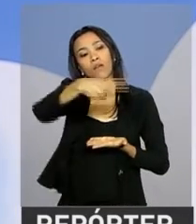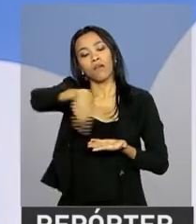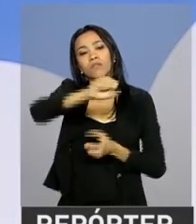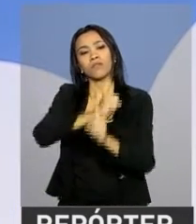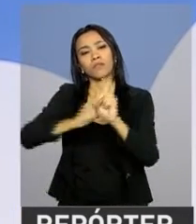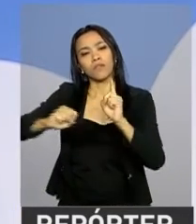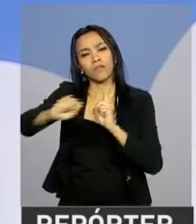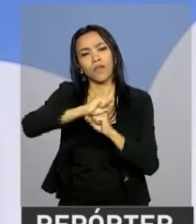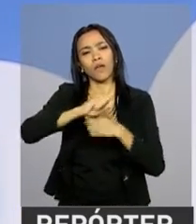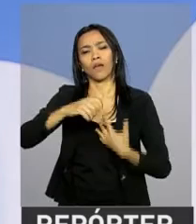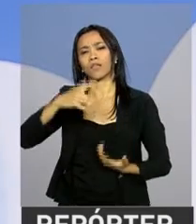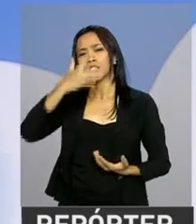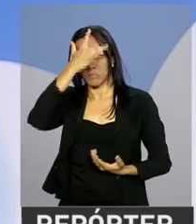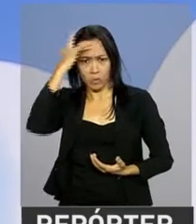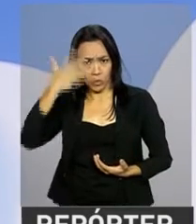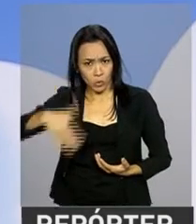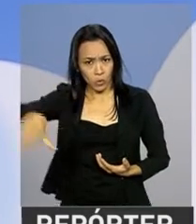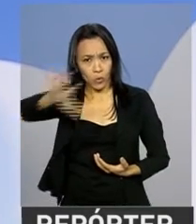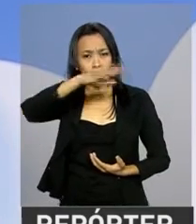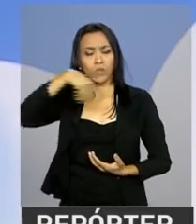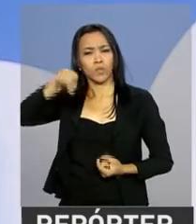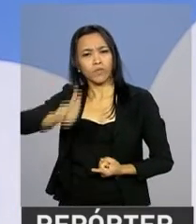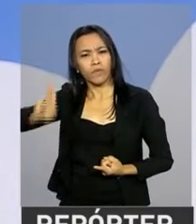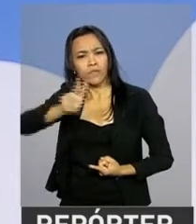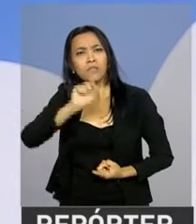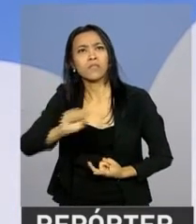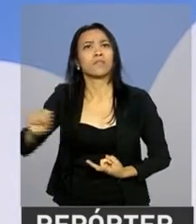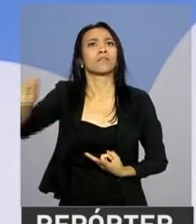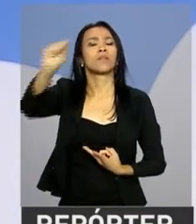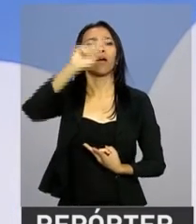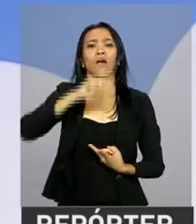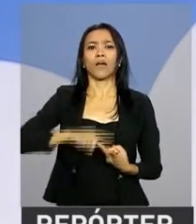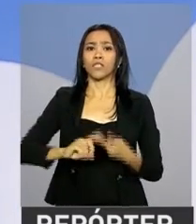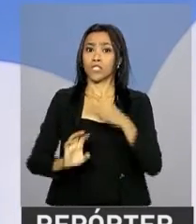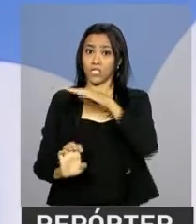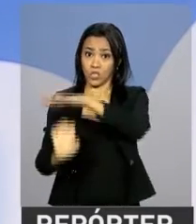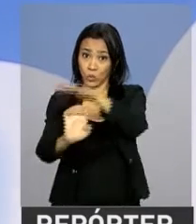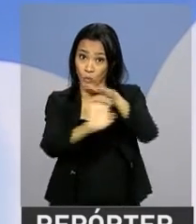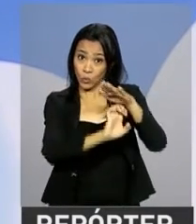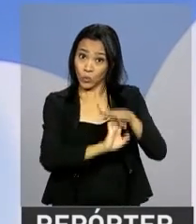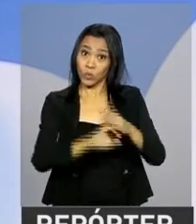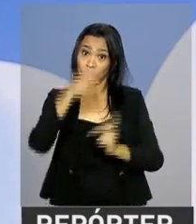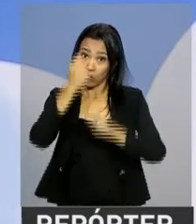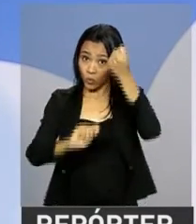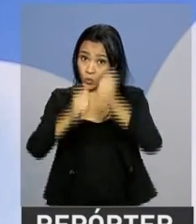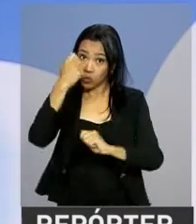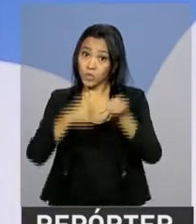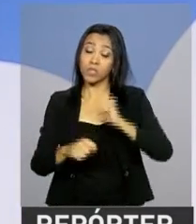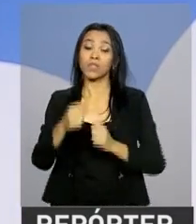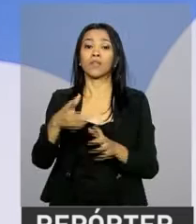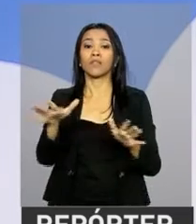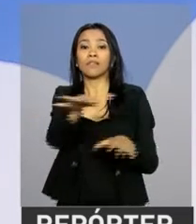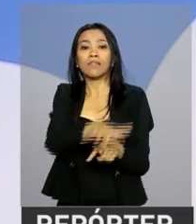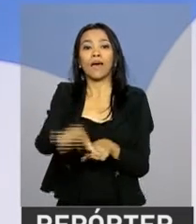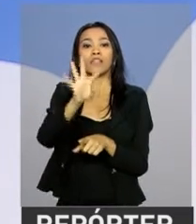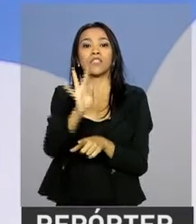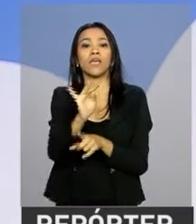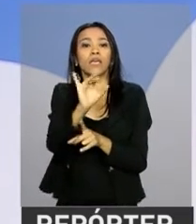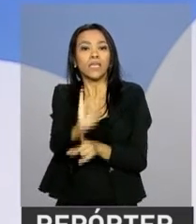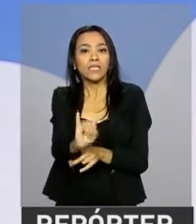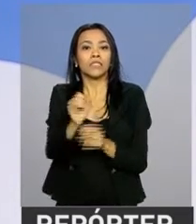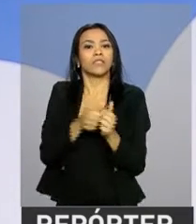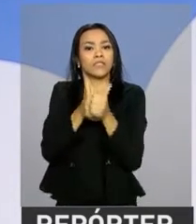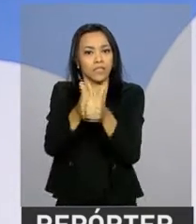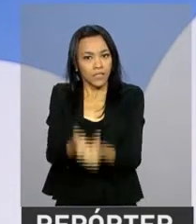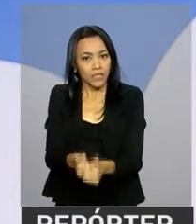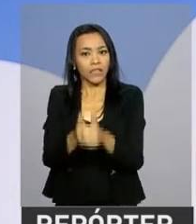cidadão academia ea indústria de ter de brasília a seguir os passos